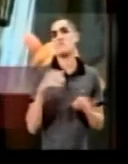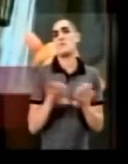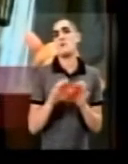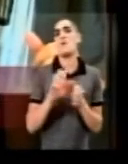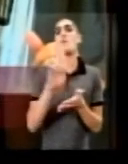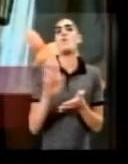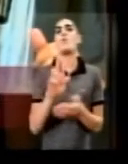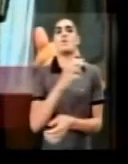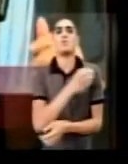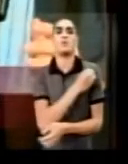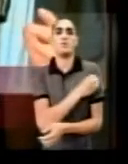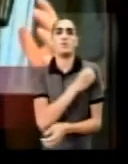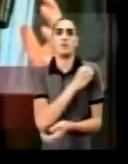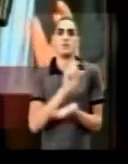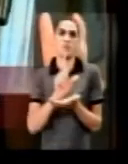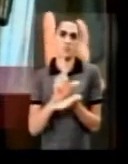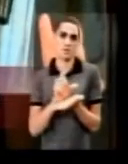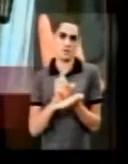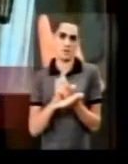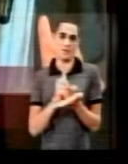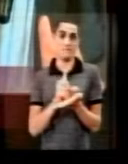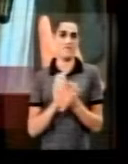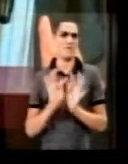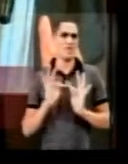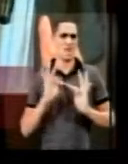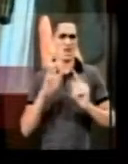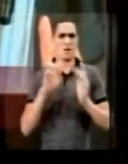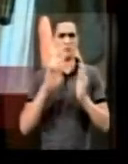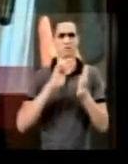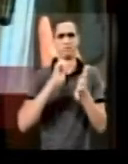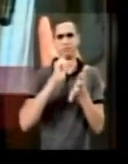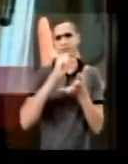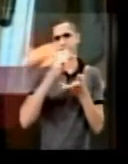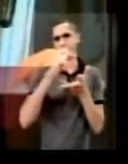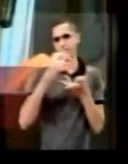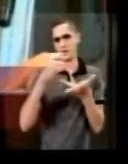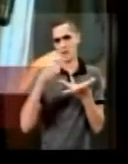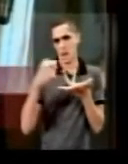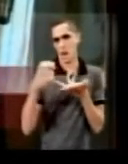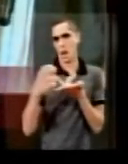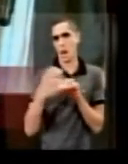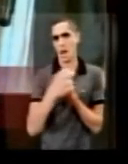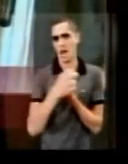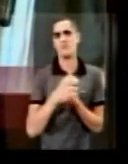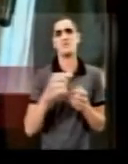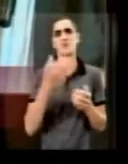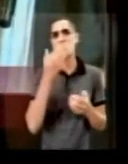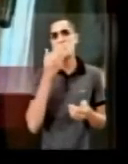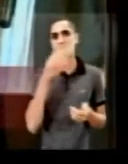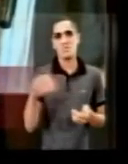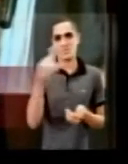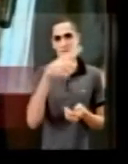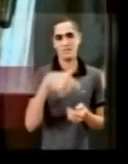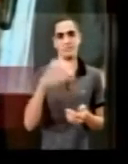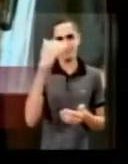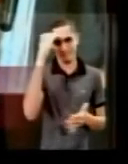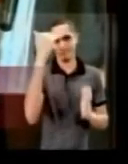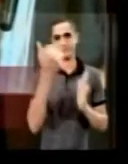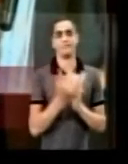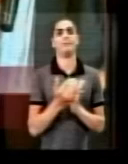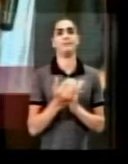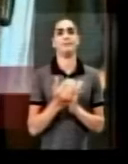gel, e todas as medidas que nós solicitamos, essa taxa de ocupação tende a